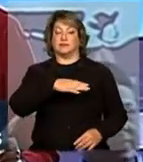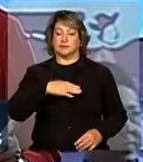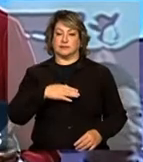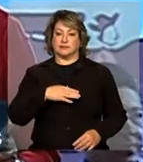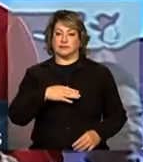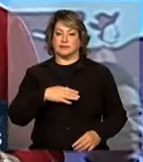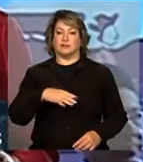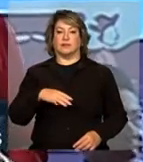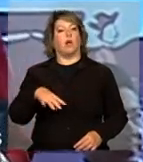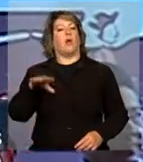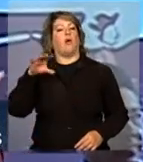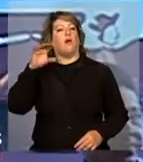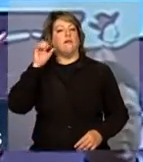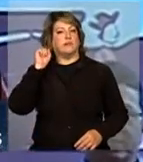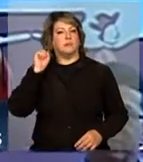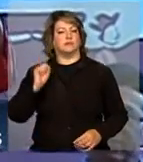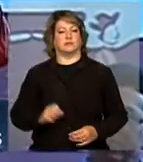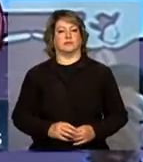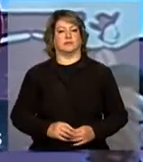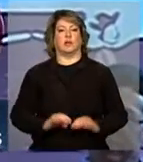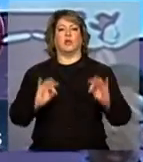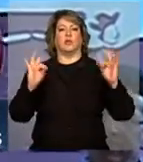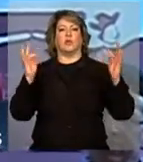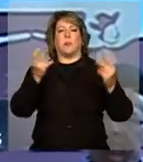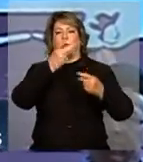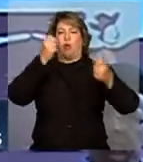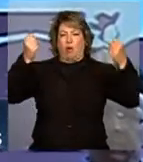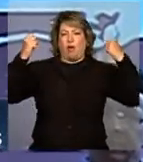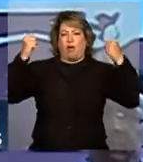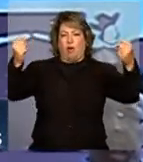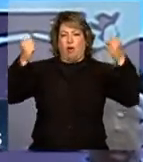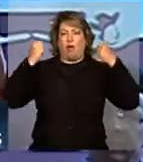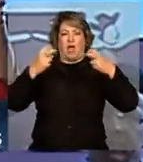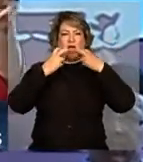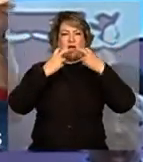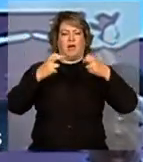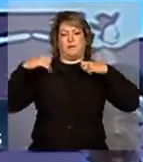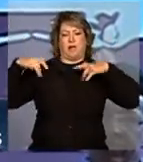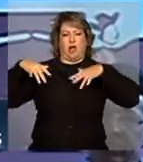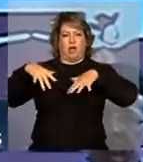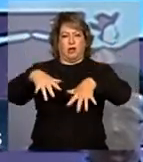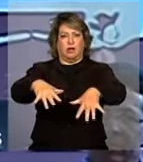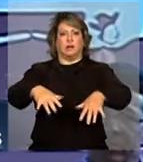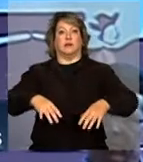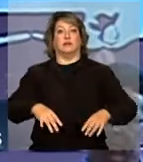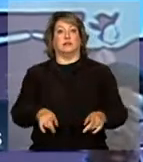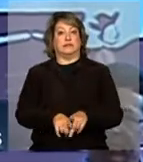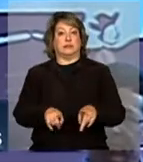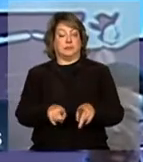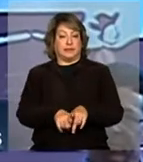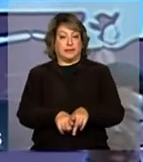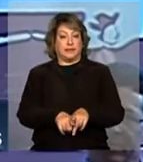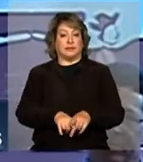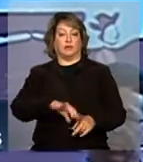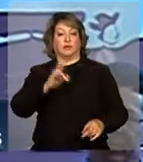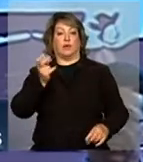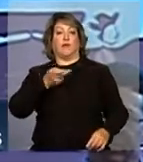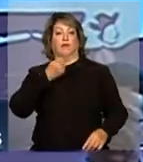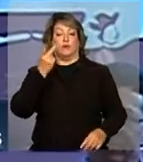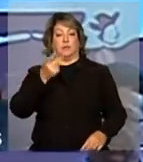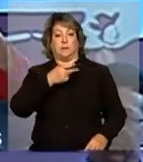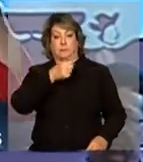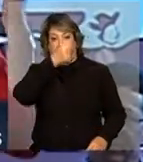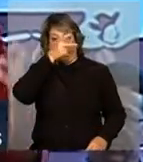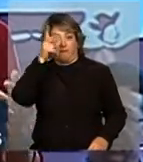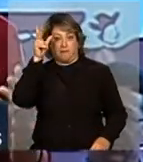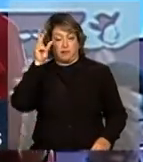Nós ouvimos as vozes das ruas, as vozes dos produtores e as vozes dos prefeitos.